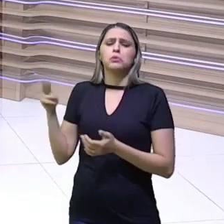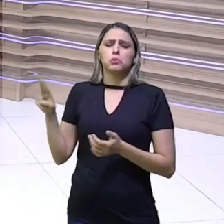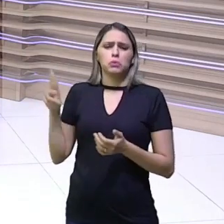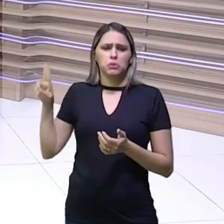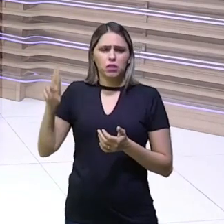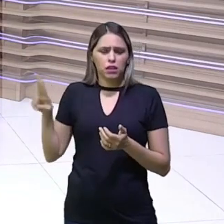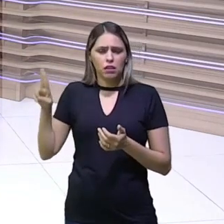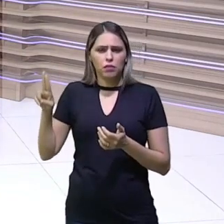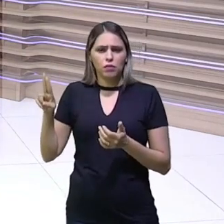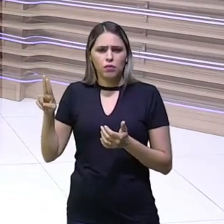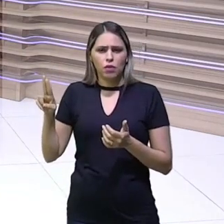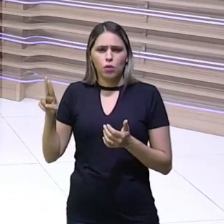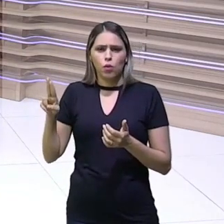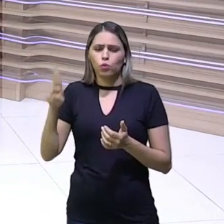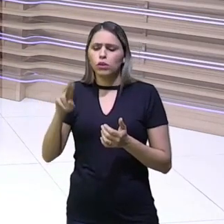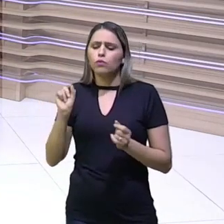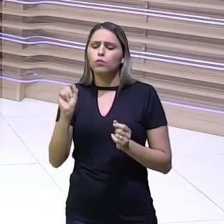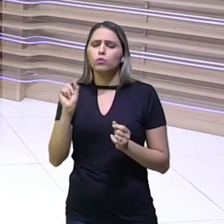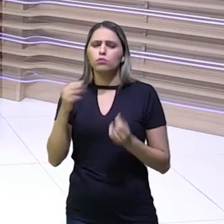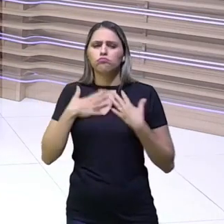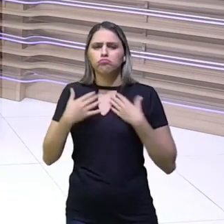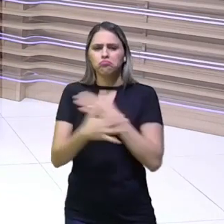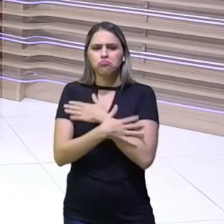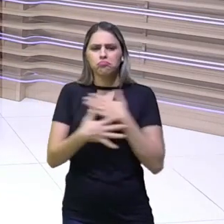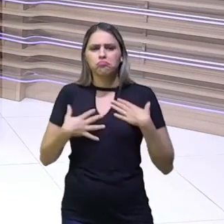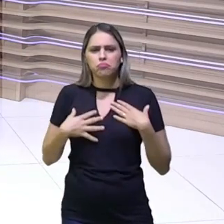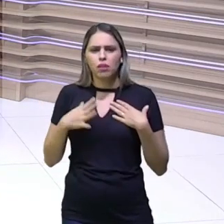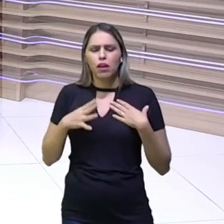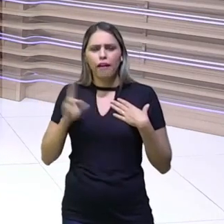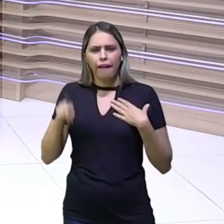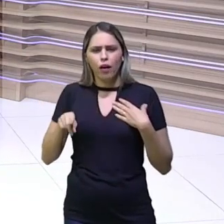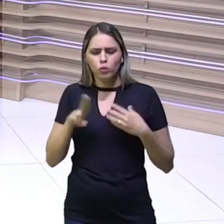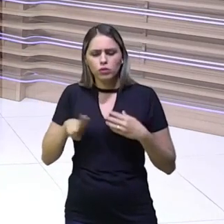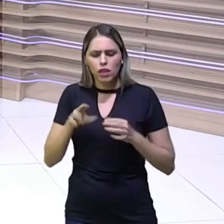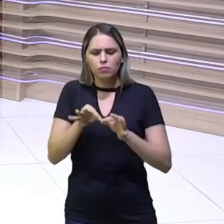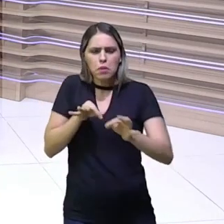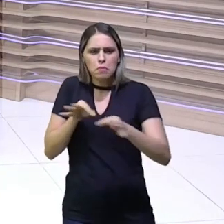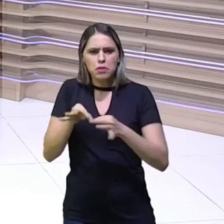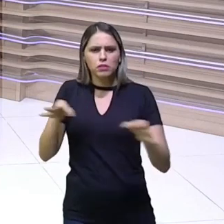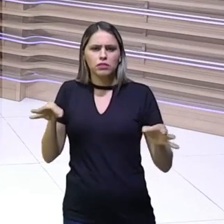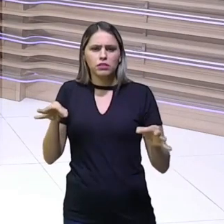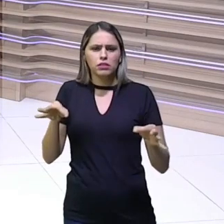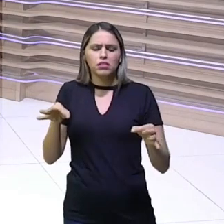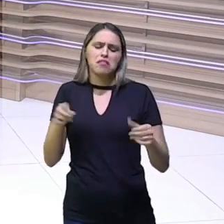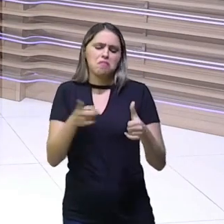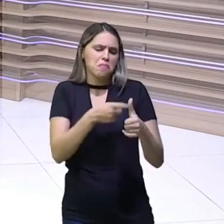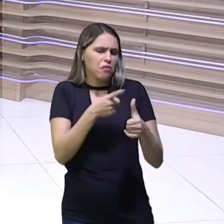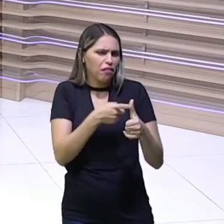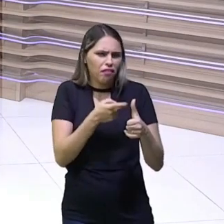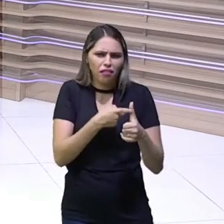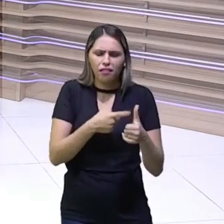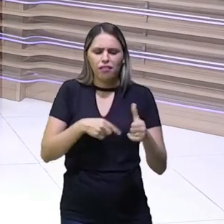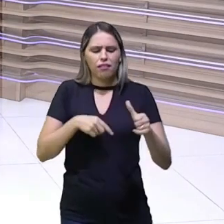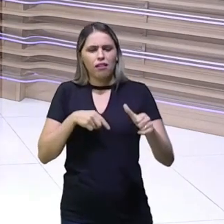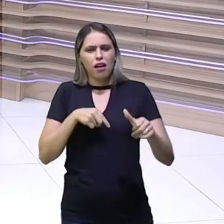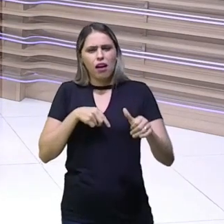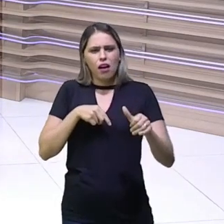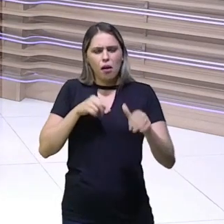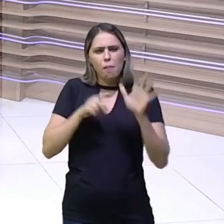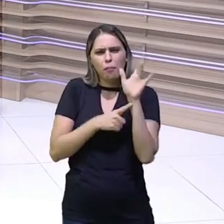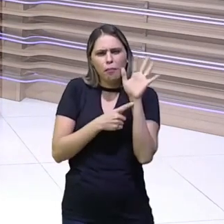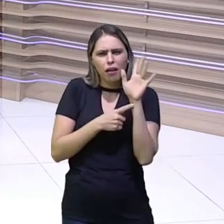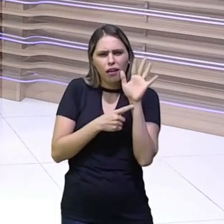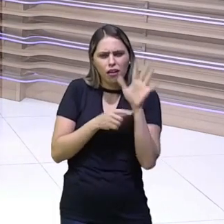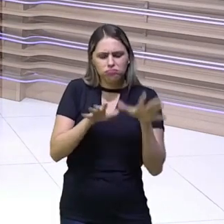o corpo como instrumento de medida. E usava o polegar, usava palmo, usava